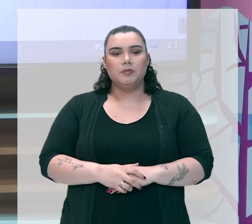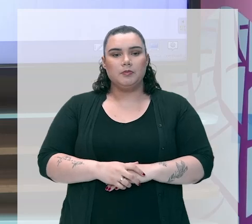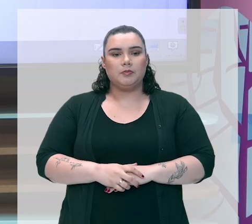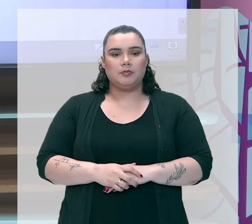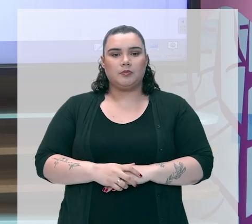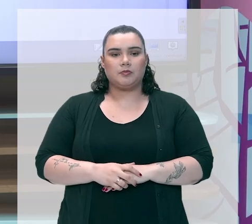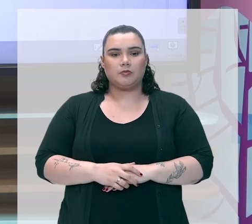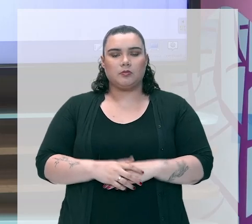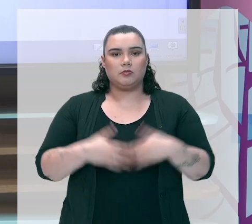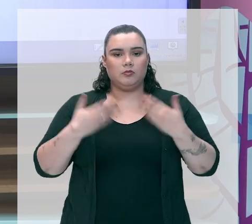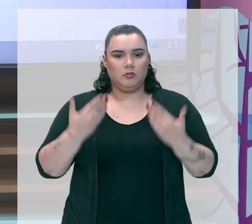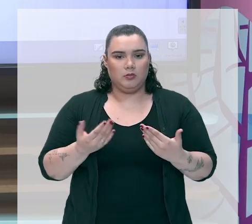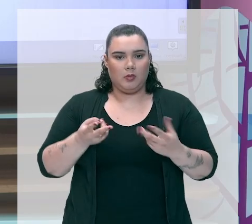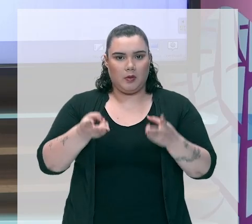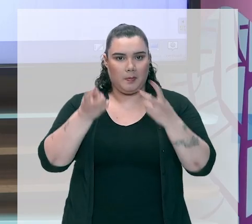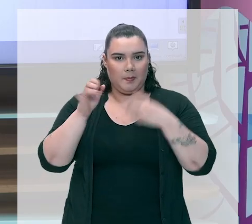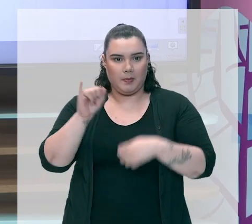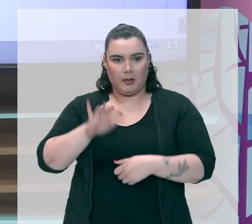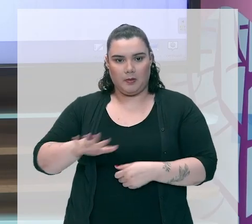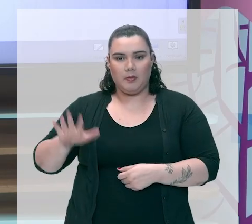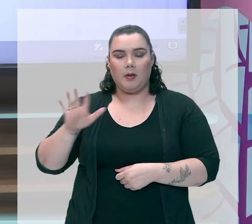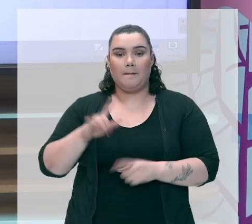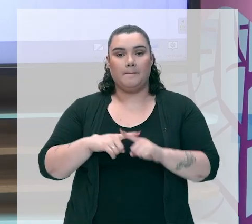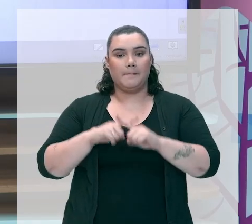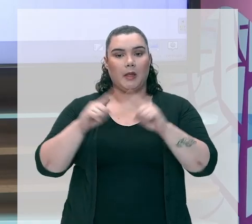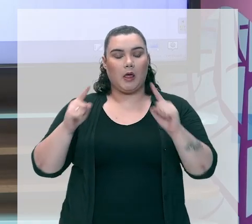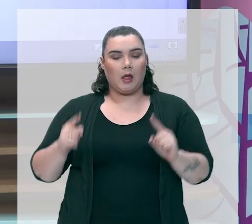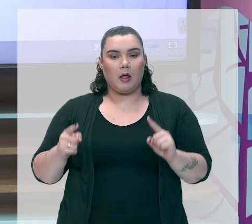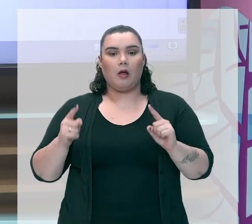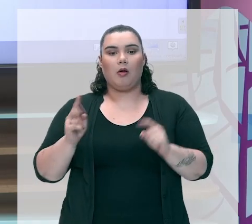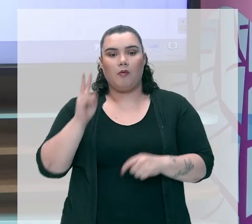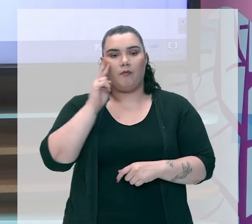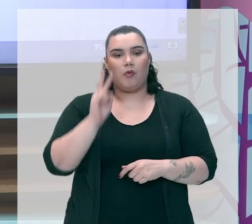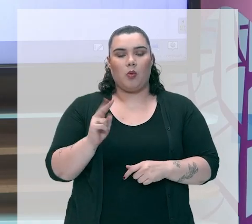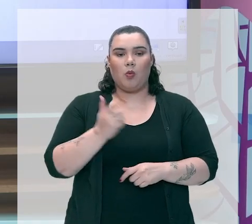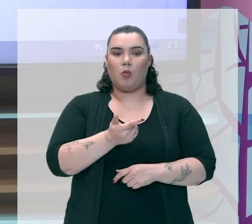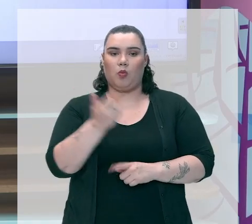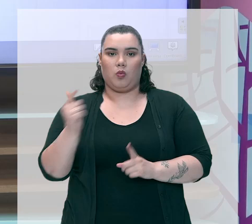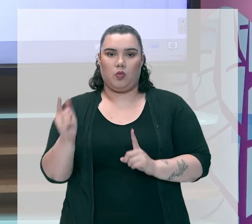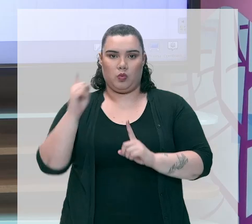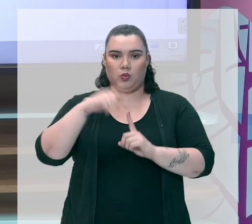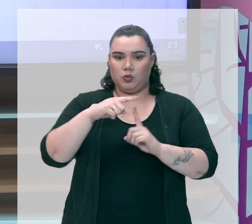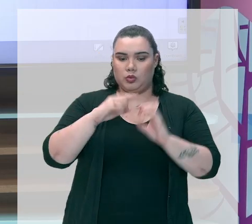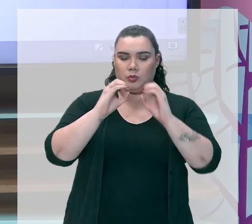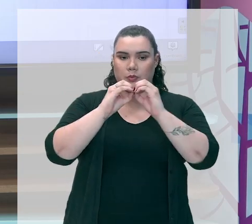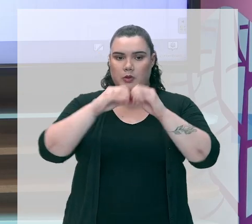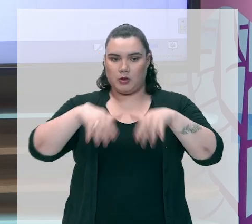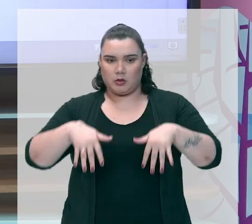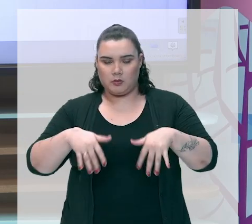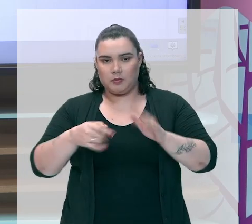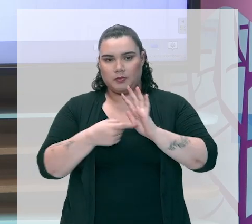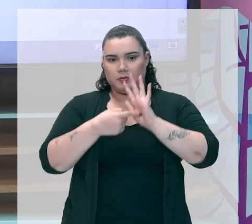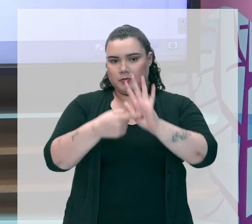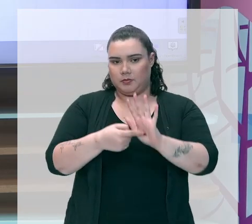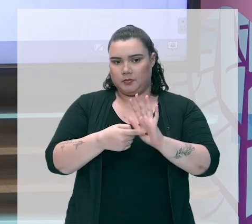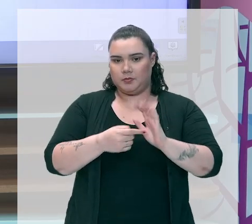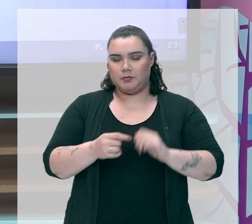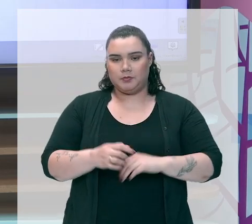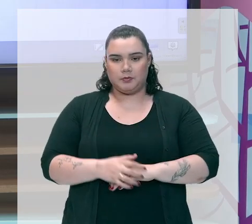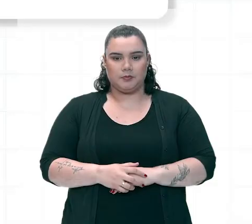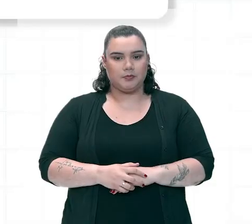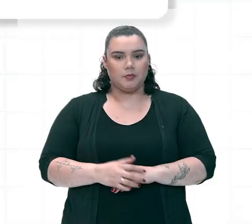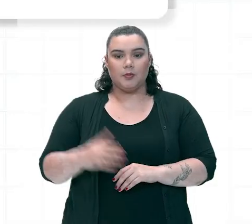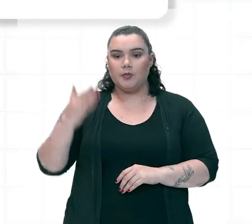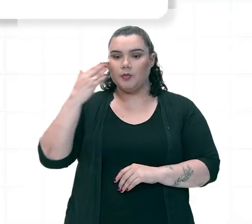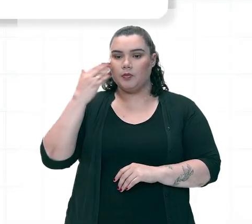essa função, como a gente pôde observar aí na nossa imagem, mas nós vamos observar também outros tipos de glândulas, conforme a gente observa aí na